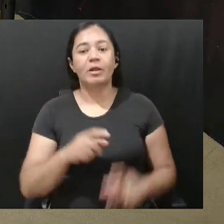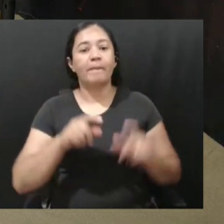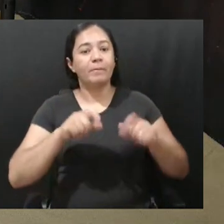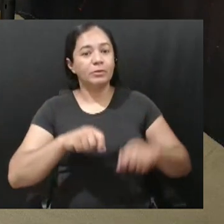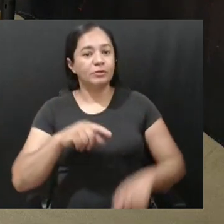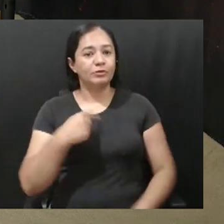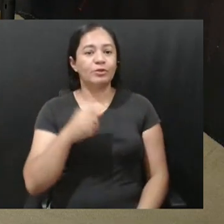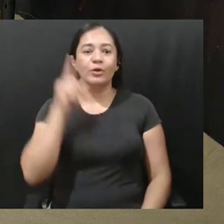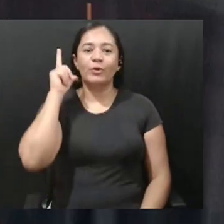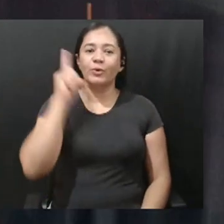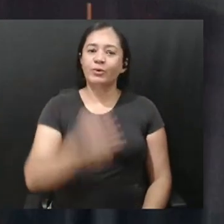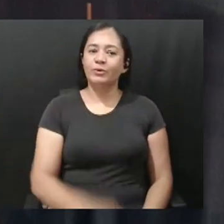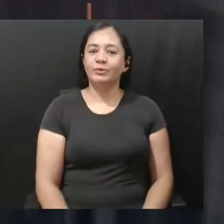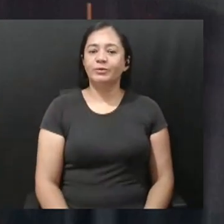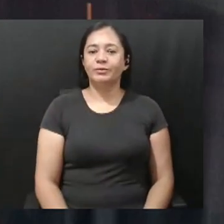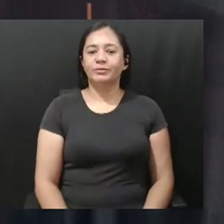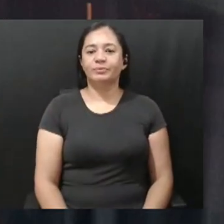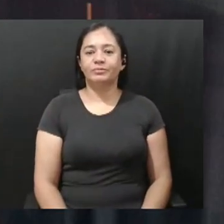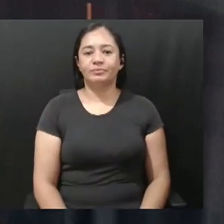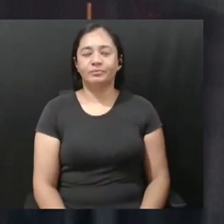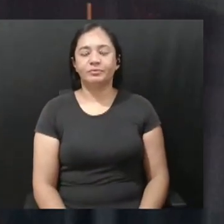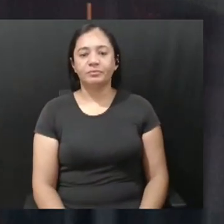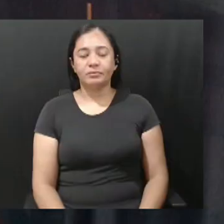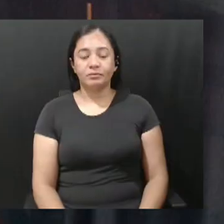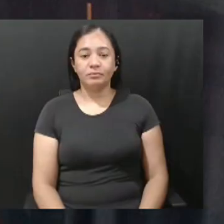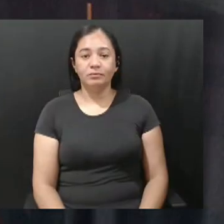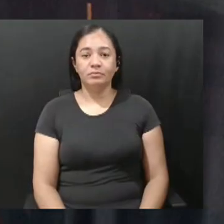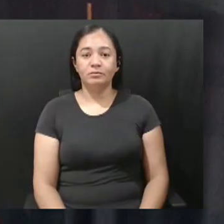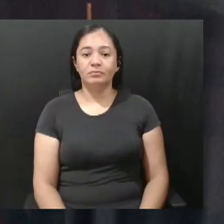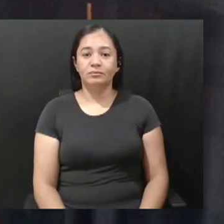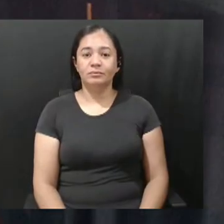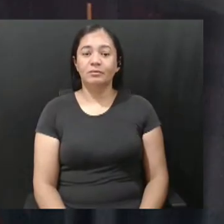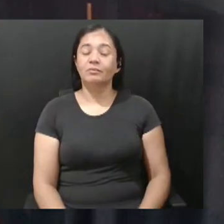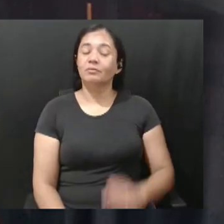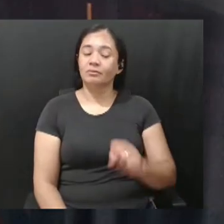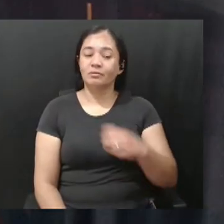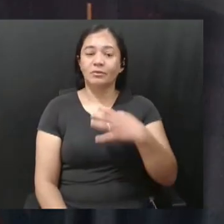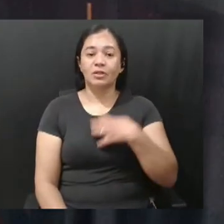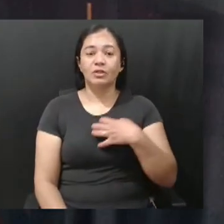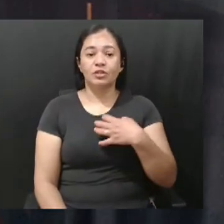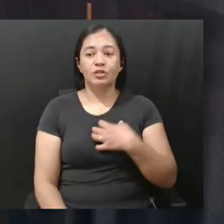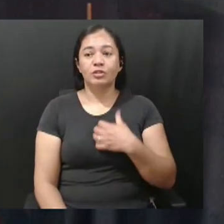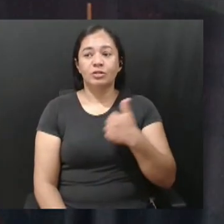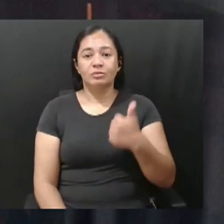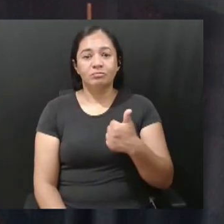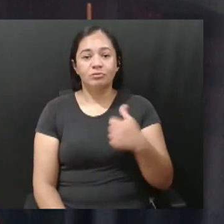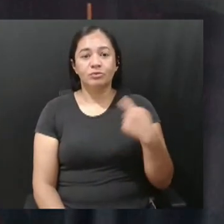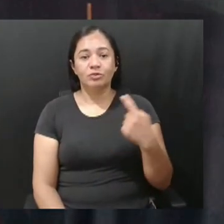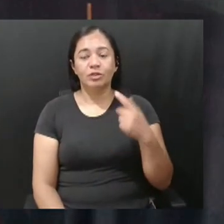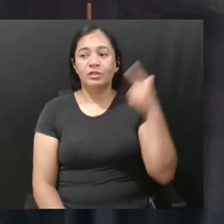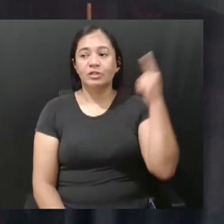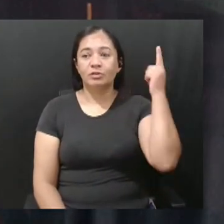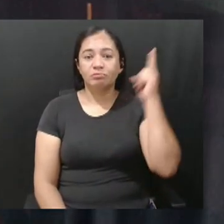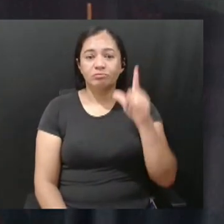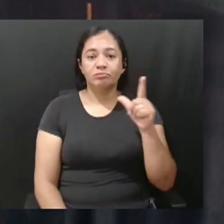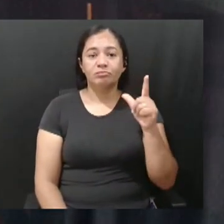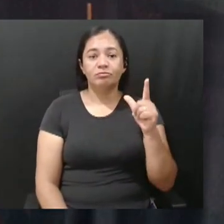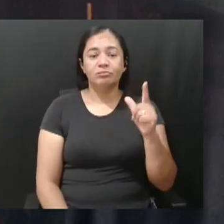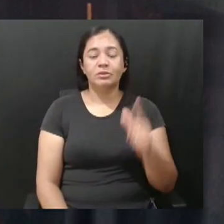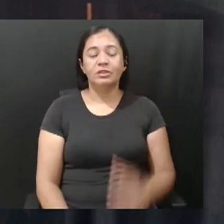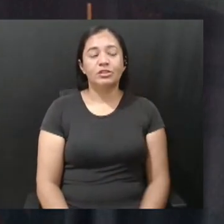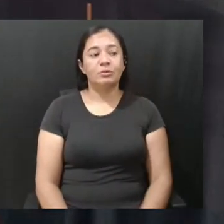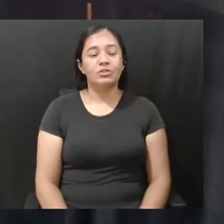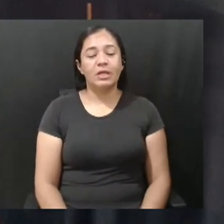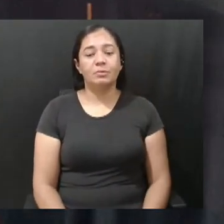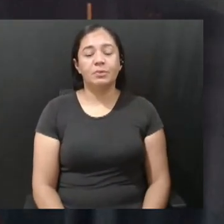Aham. Pode ser uma boa maneira também de quebrar esse padrão, né, que a Uhum. gente estava Uhum. falando, né, é um começo para